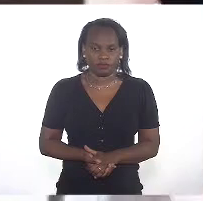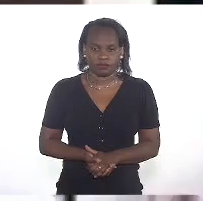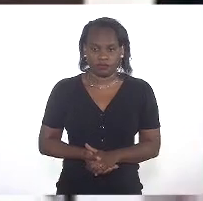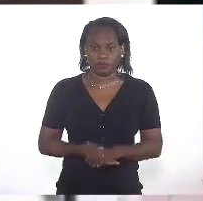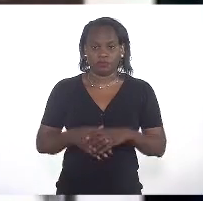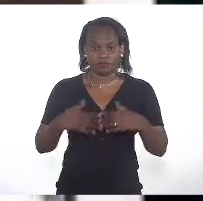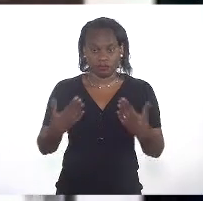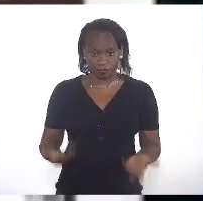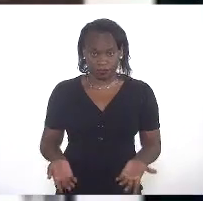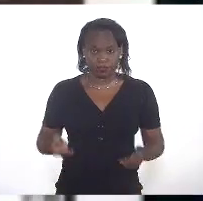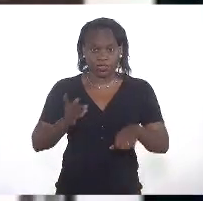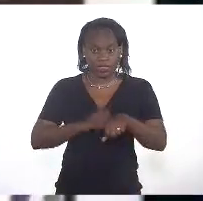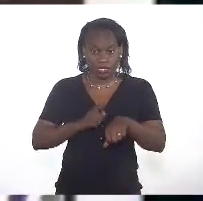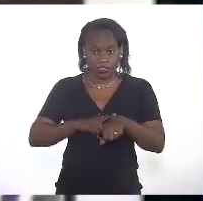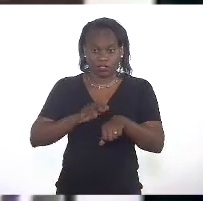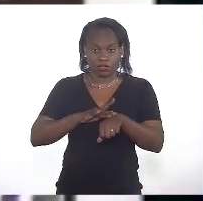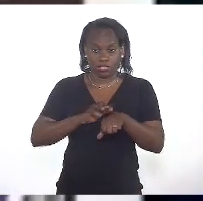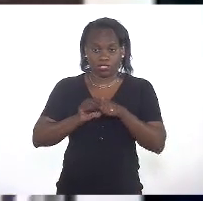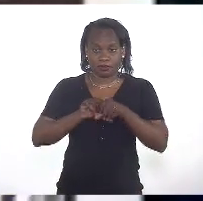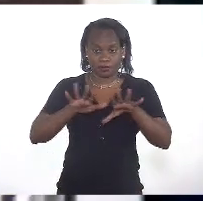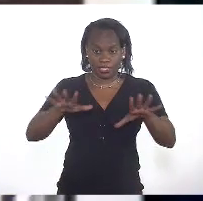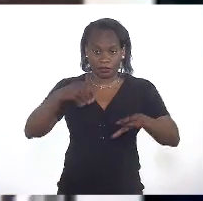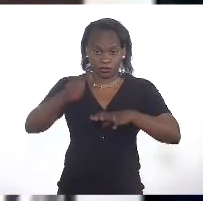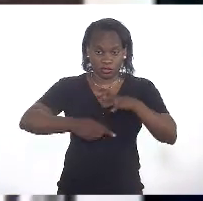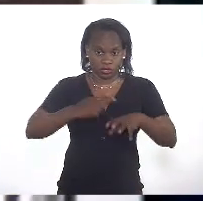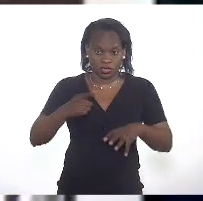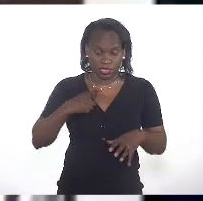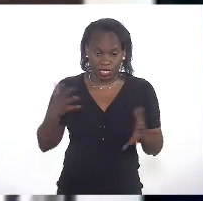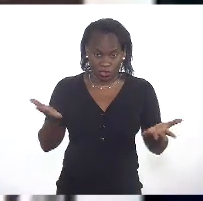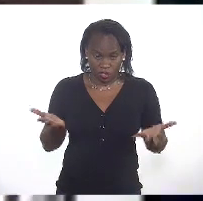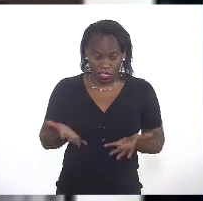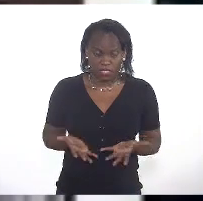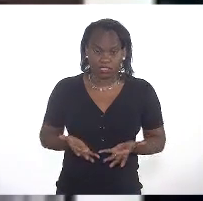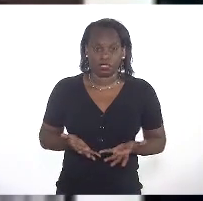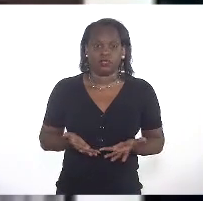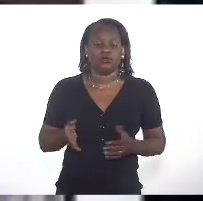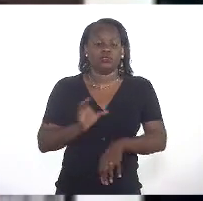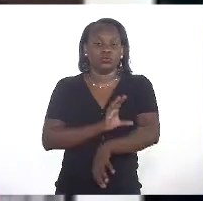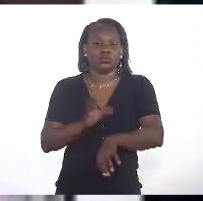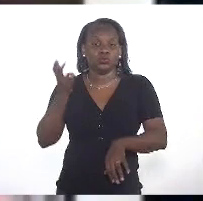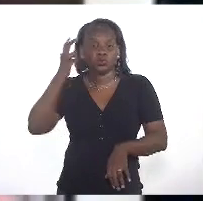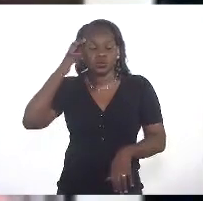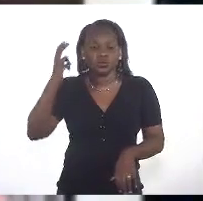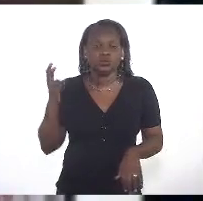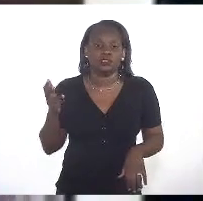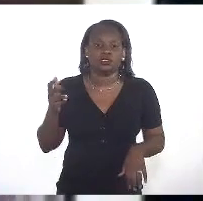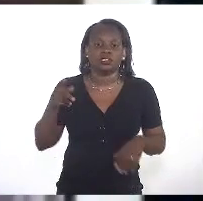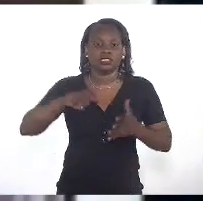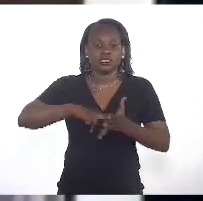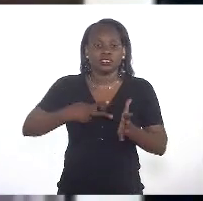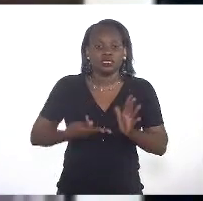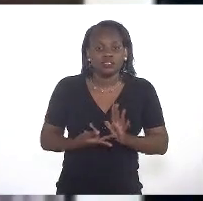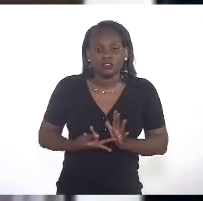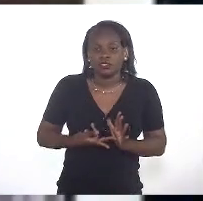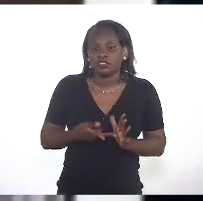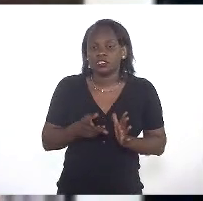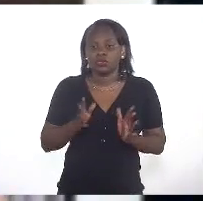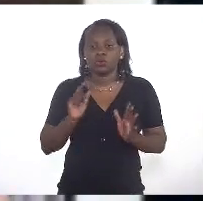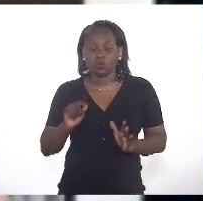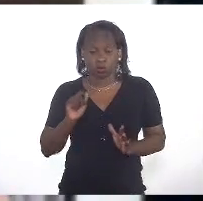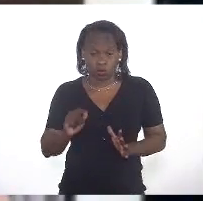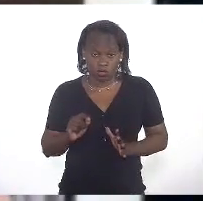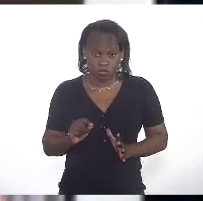Nesses tempos de pandemia, porque cultura significa nada mais,